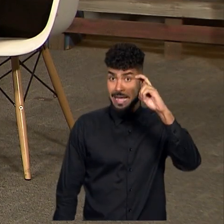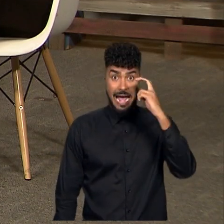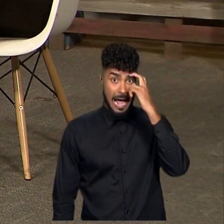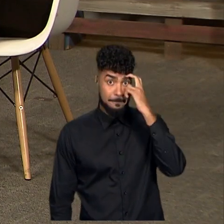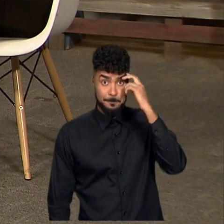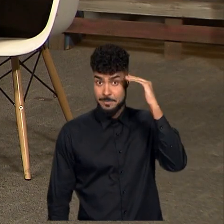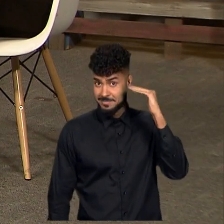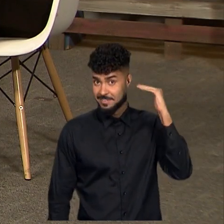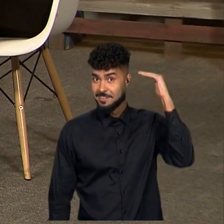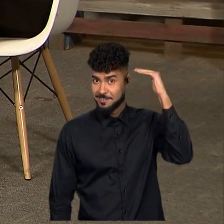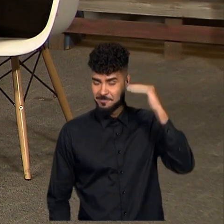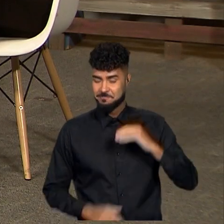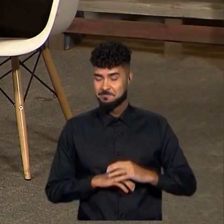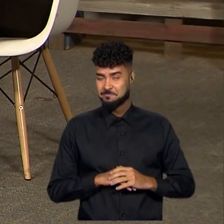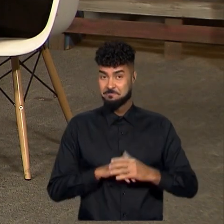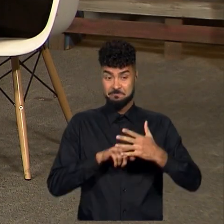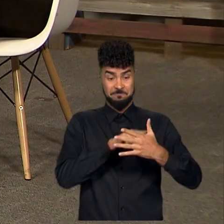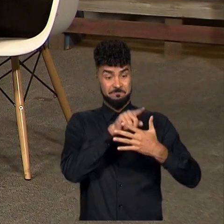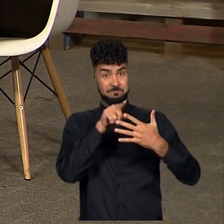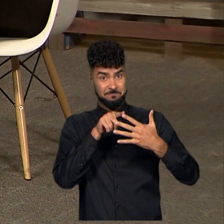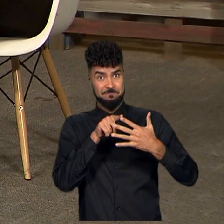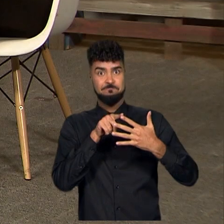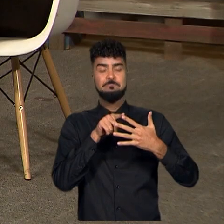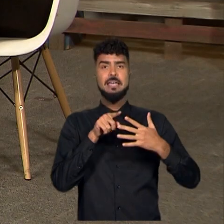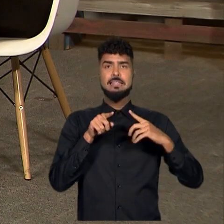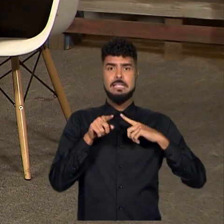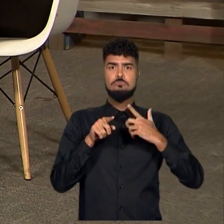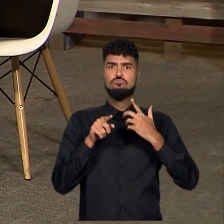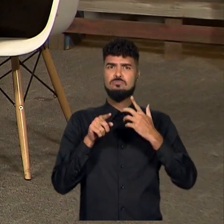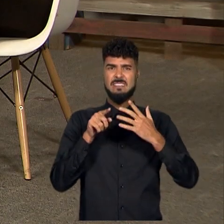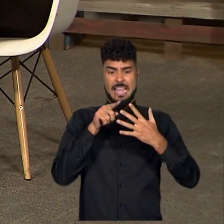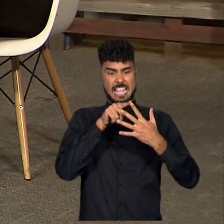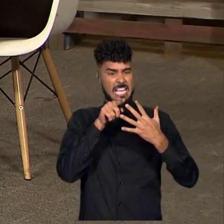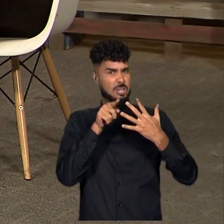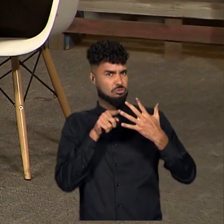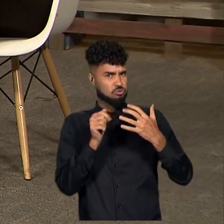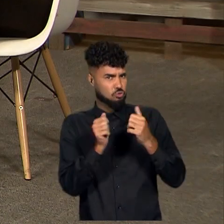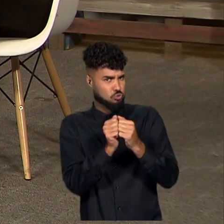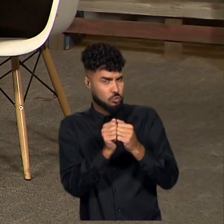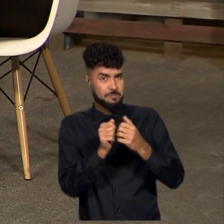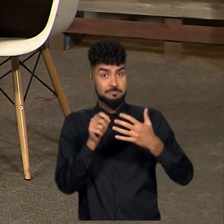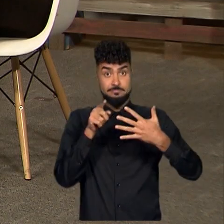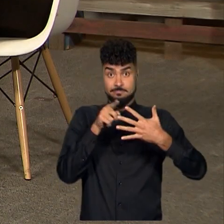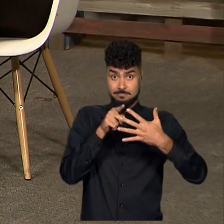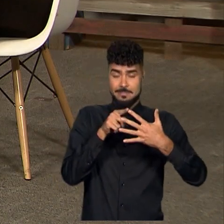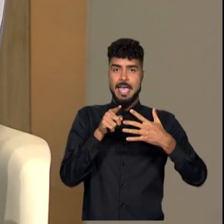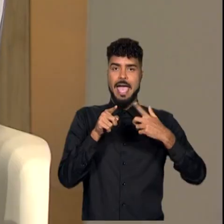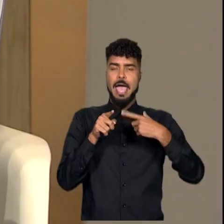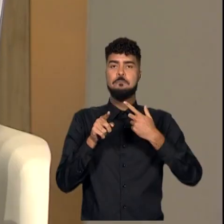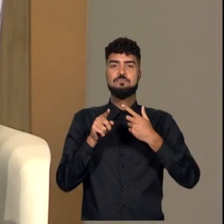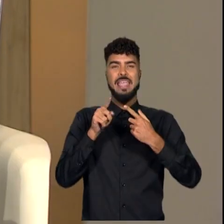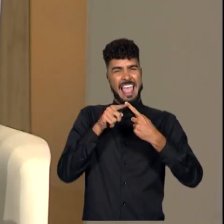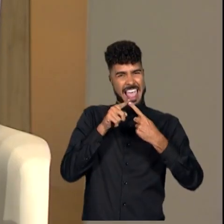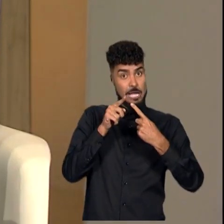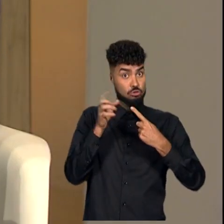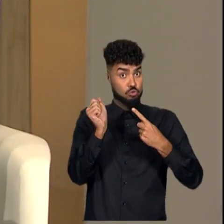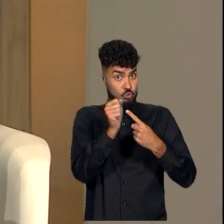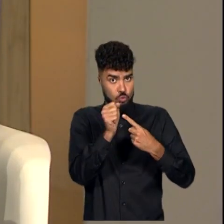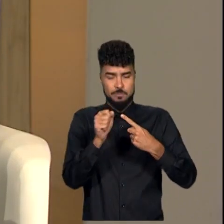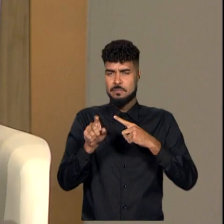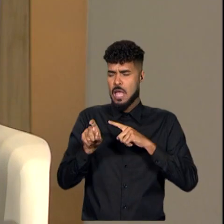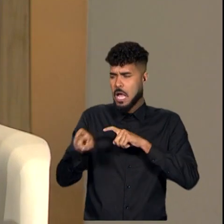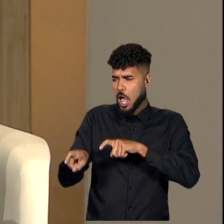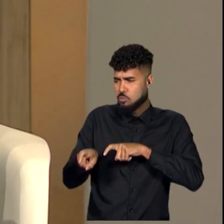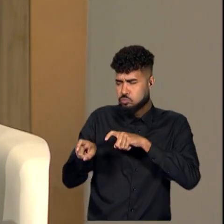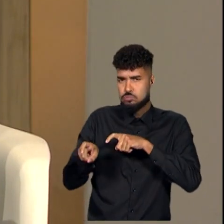habilidades. Temos a modalidade, 3 modalidades que caminham juntas, que são a modalidade do campo, a modalidade